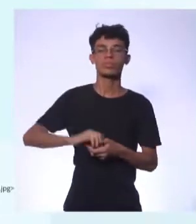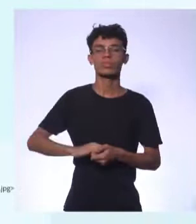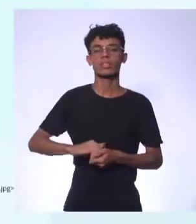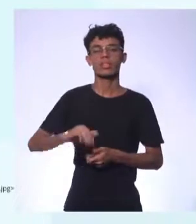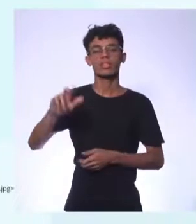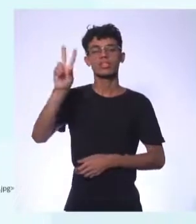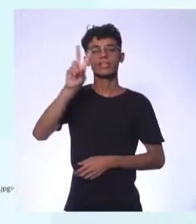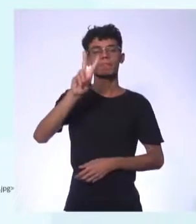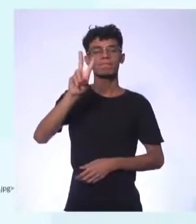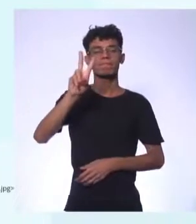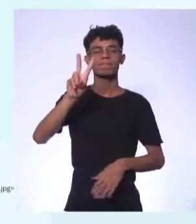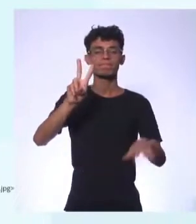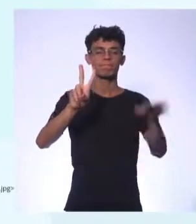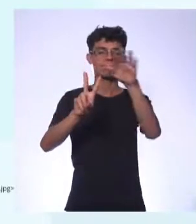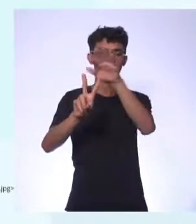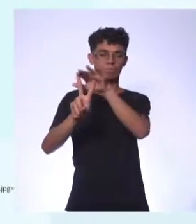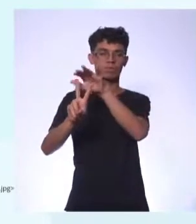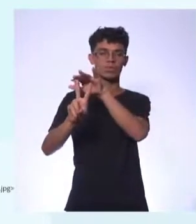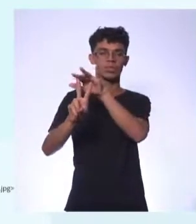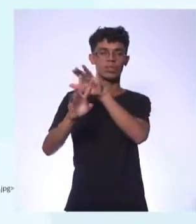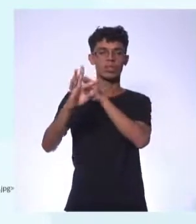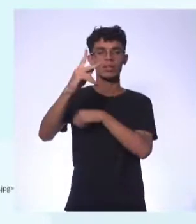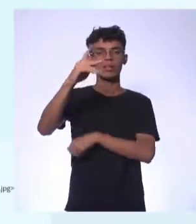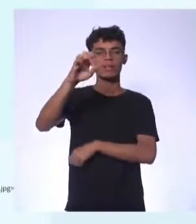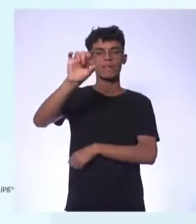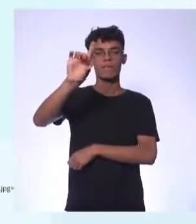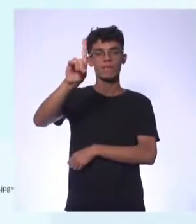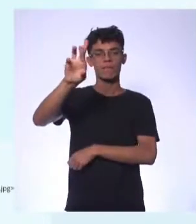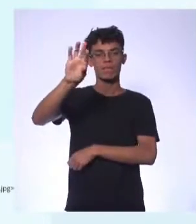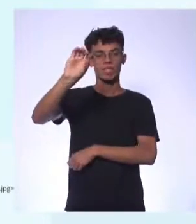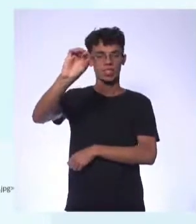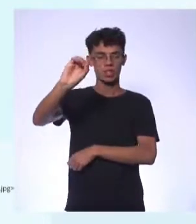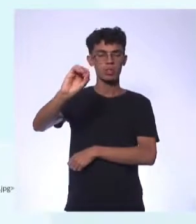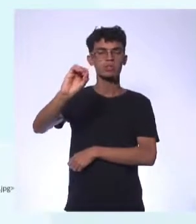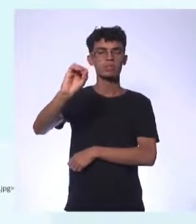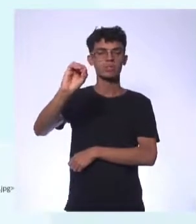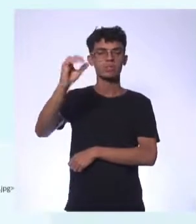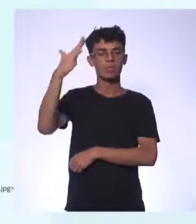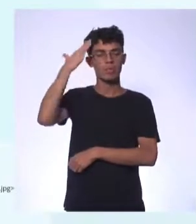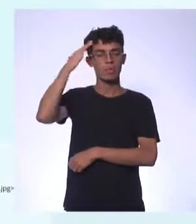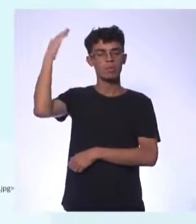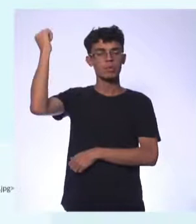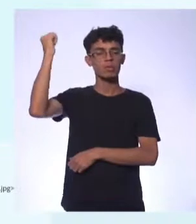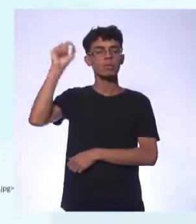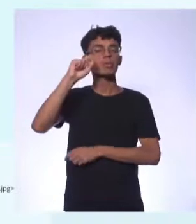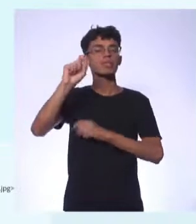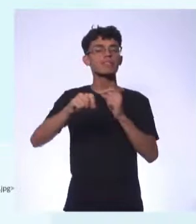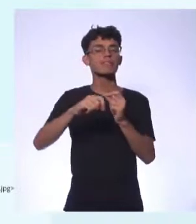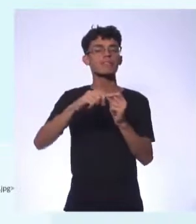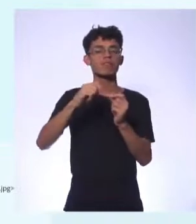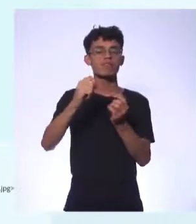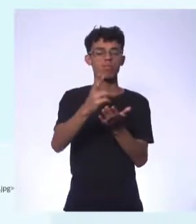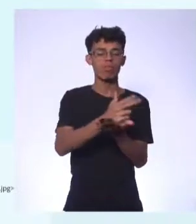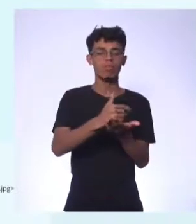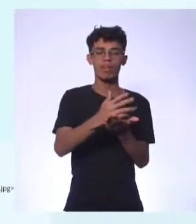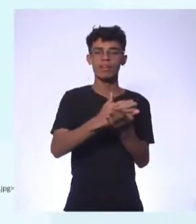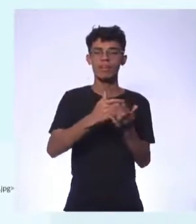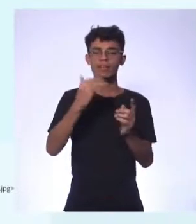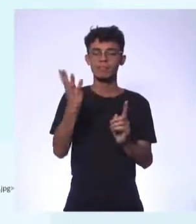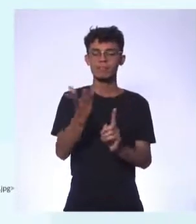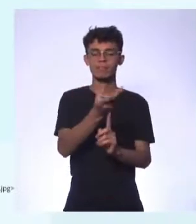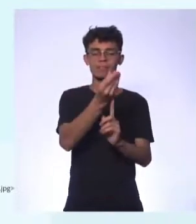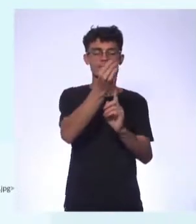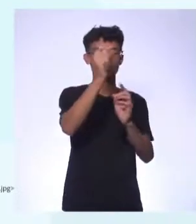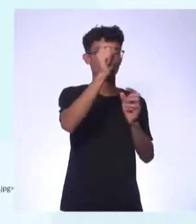nosso lado direito, que é do Pedro Américo, um conhecido pintor desse momento, desse período, final de Império, início